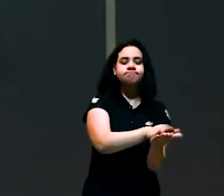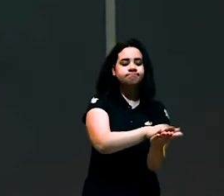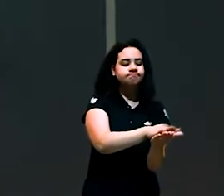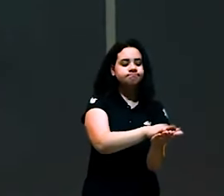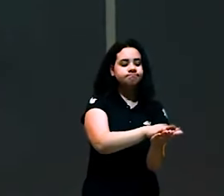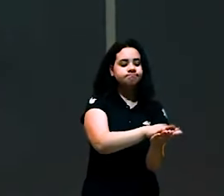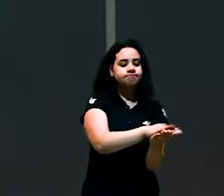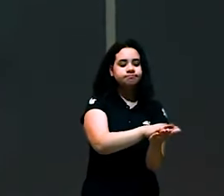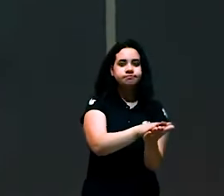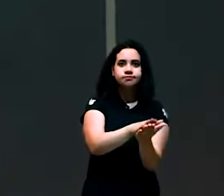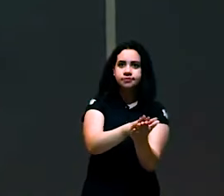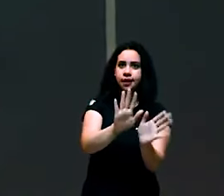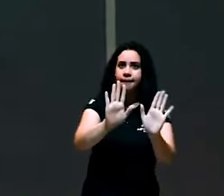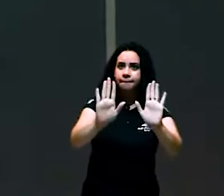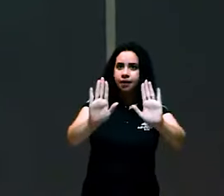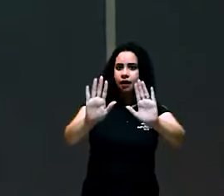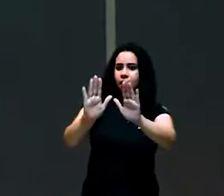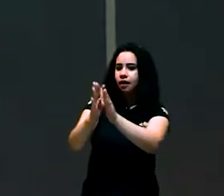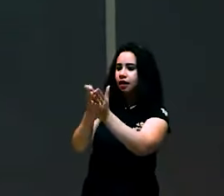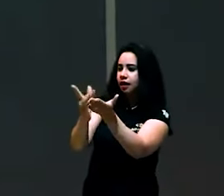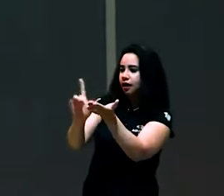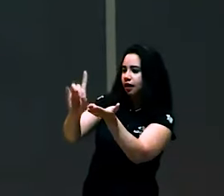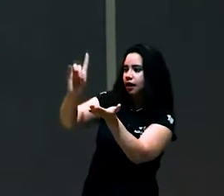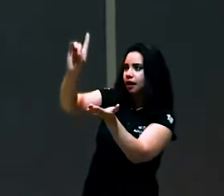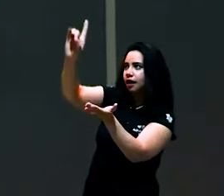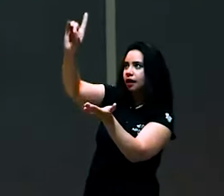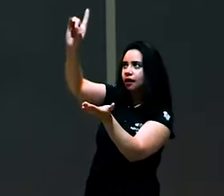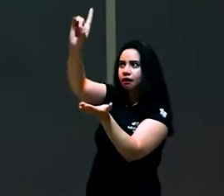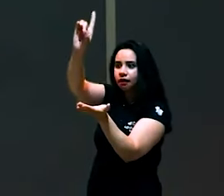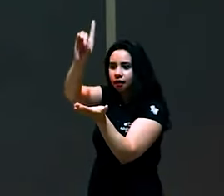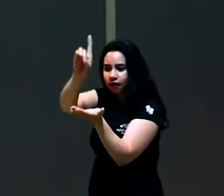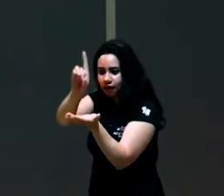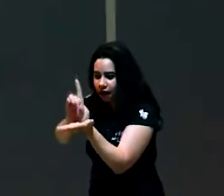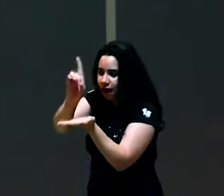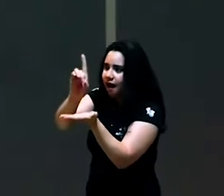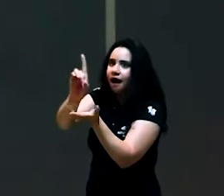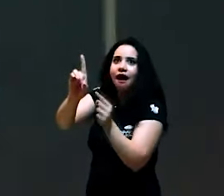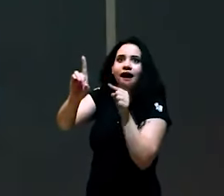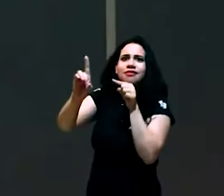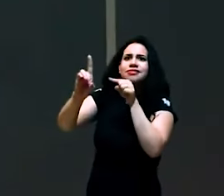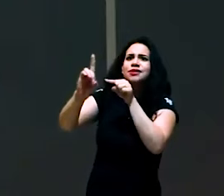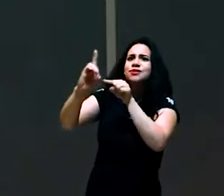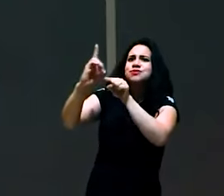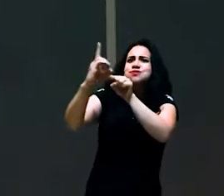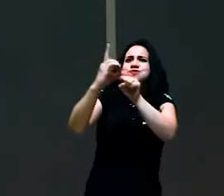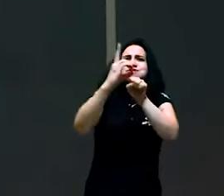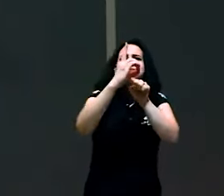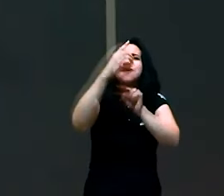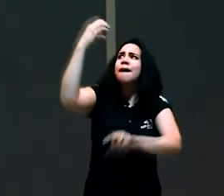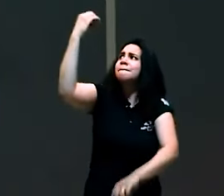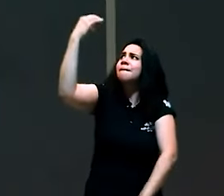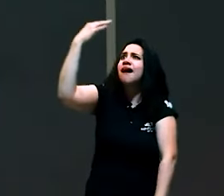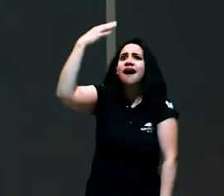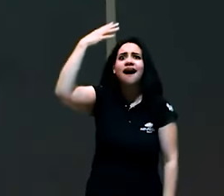livros, achei Deus na Bíblia. Era um hiperlector de livro. Ele lia toda a